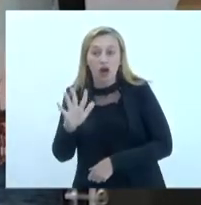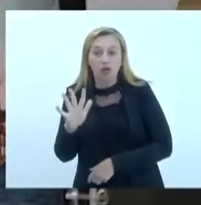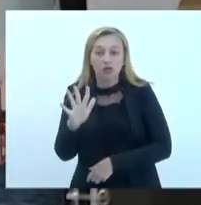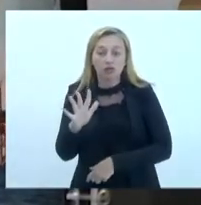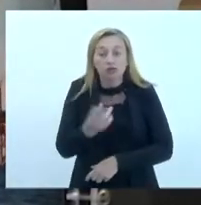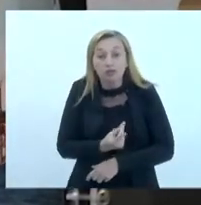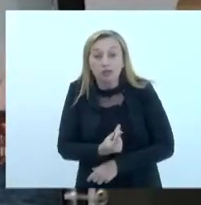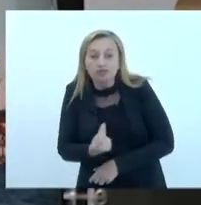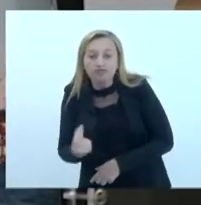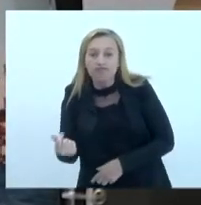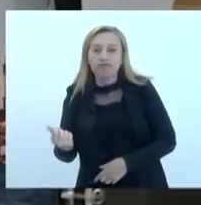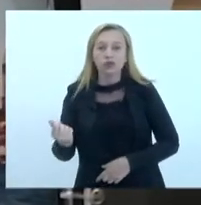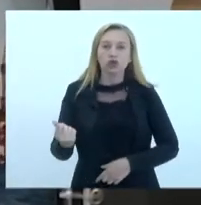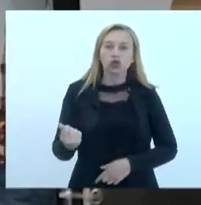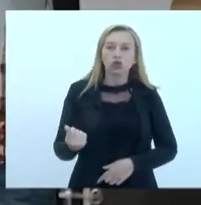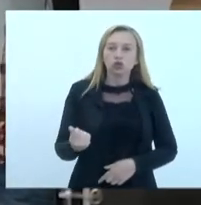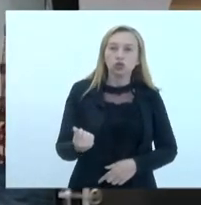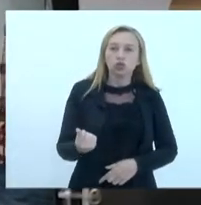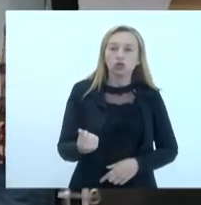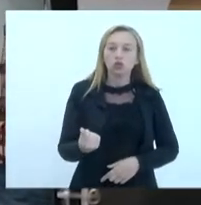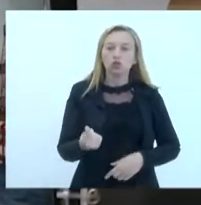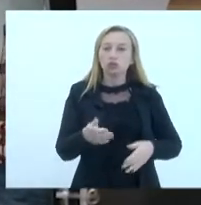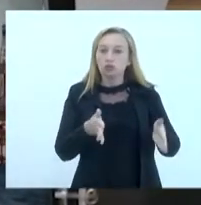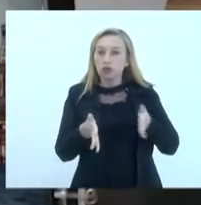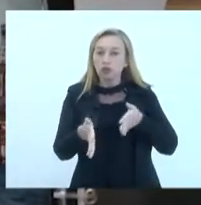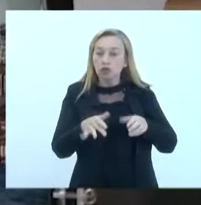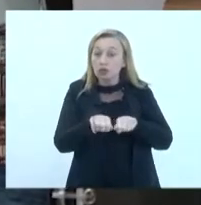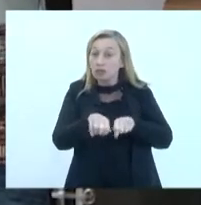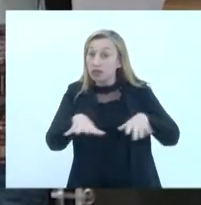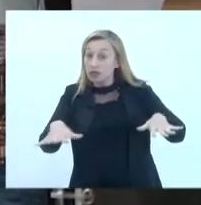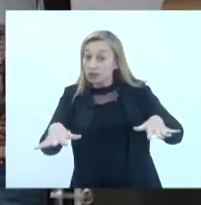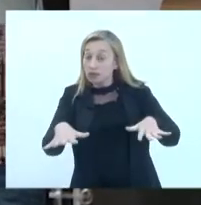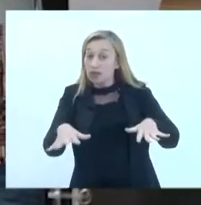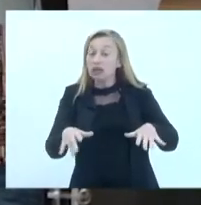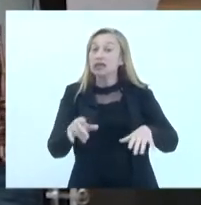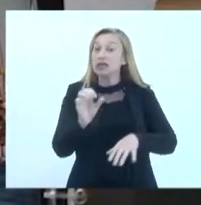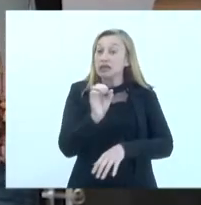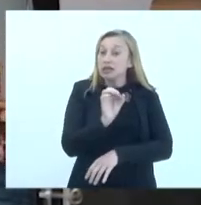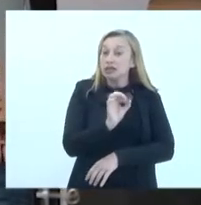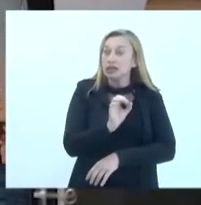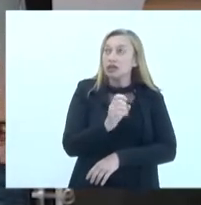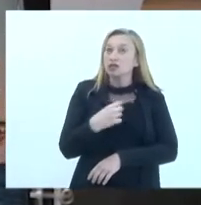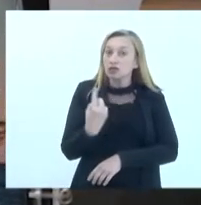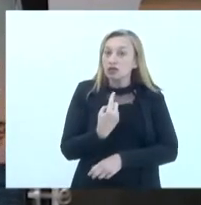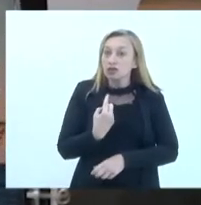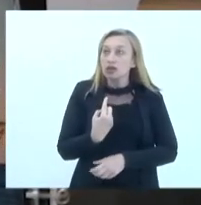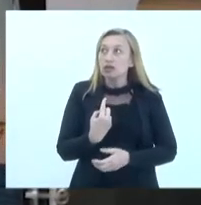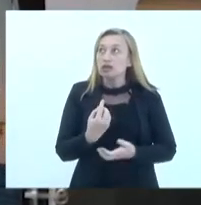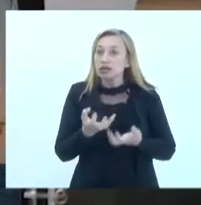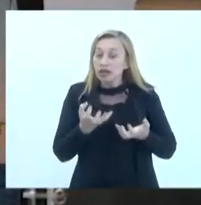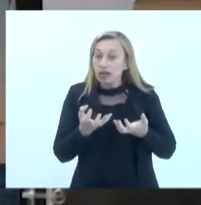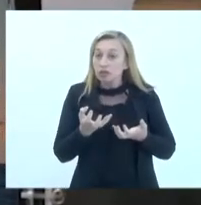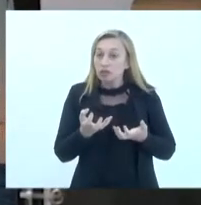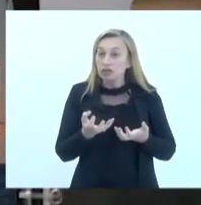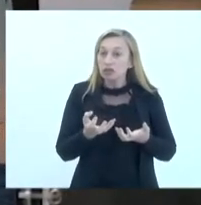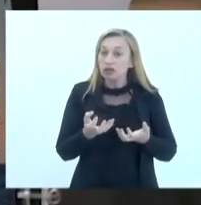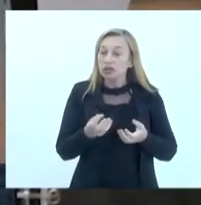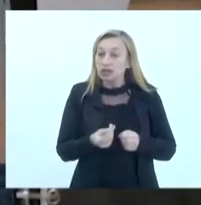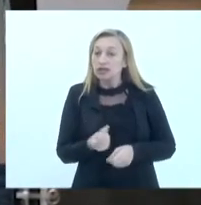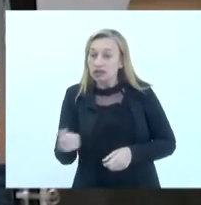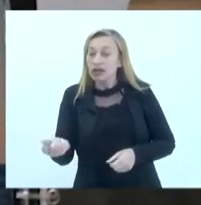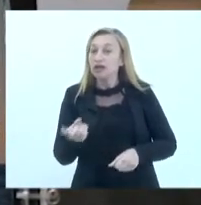uma condição da pandemia, esperamos que, de fato, estejamos saindo, e a gente